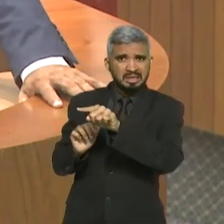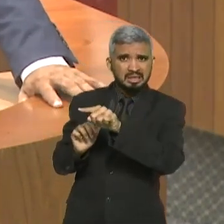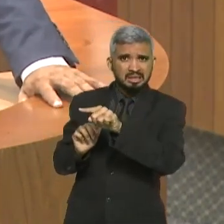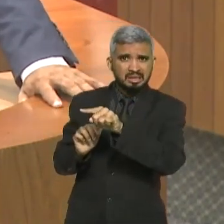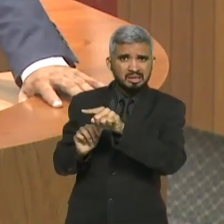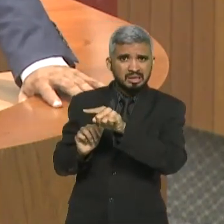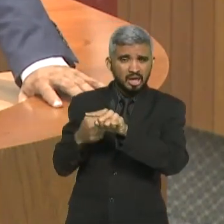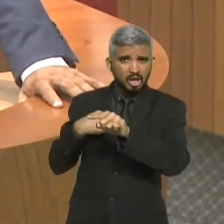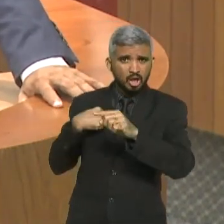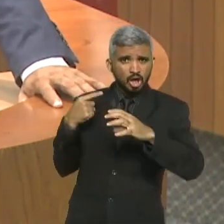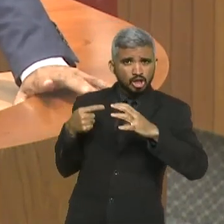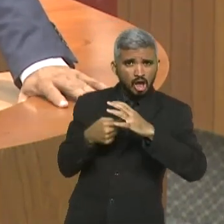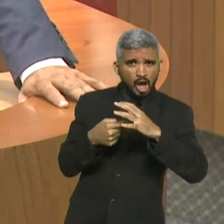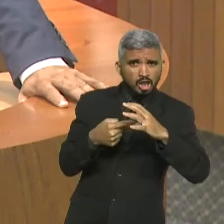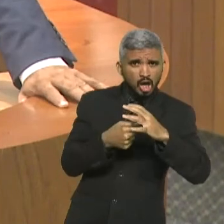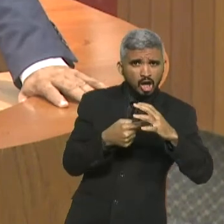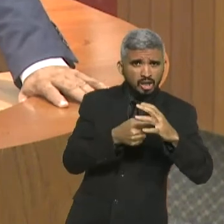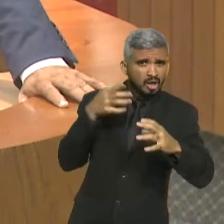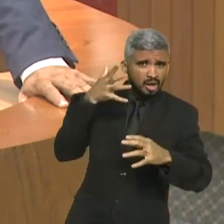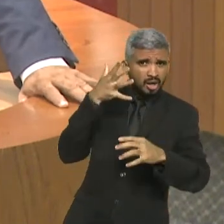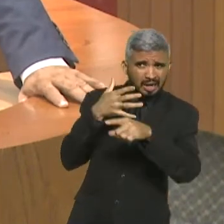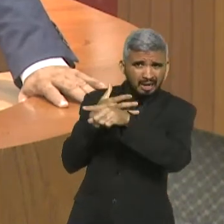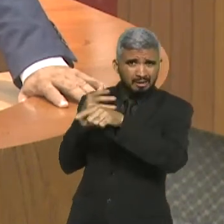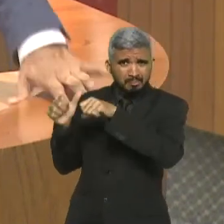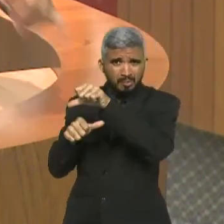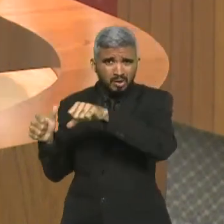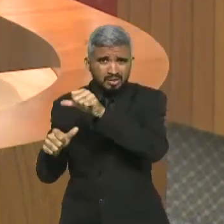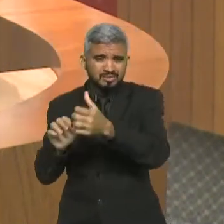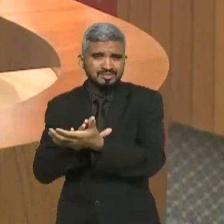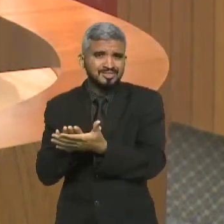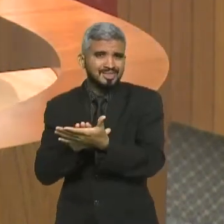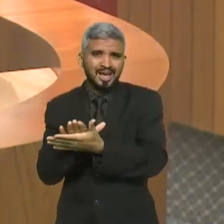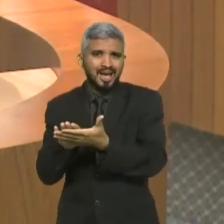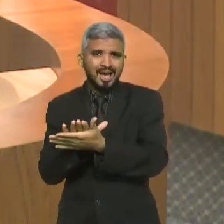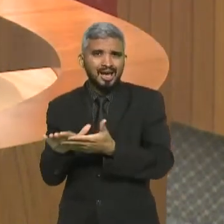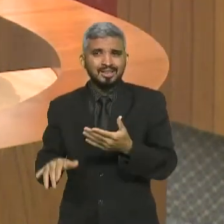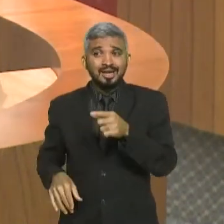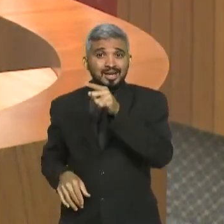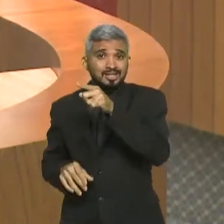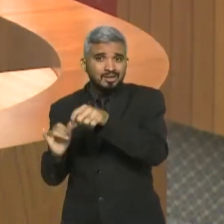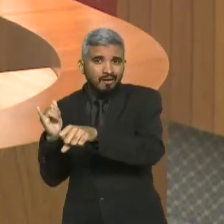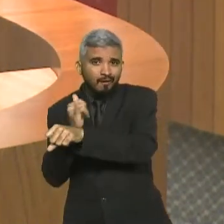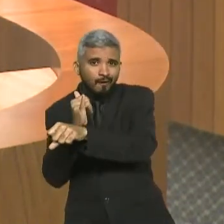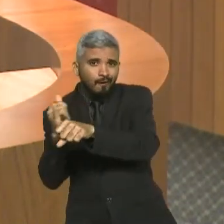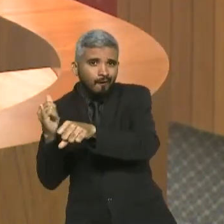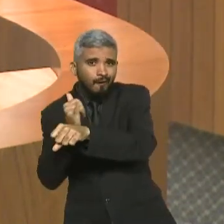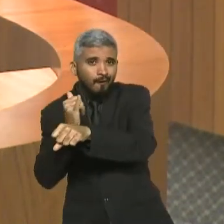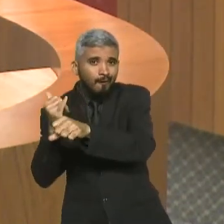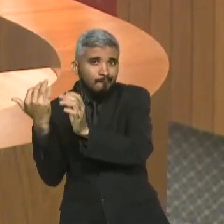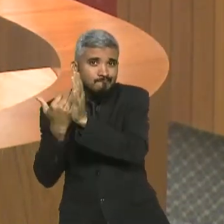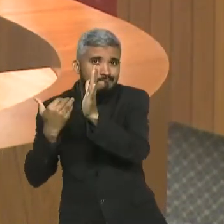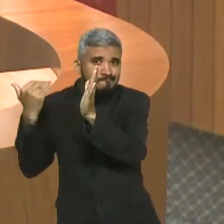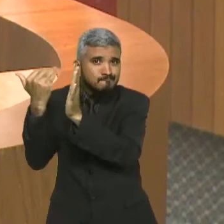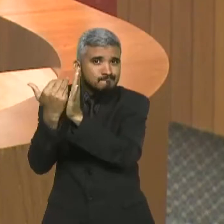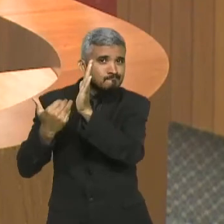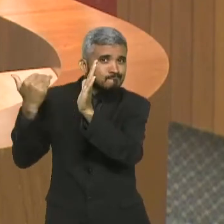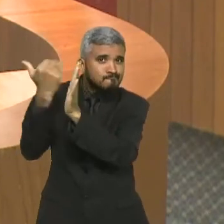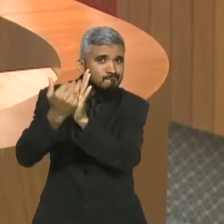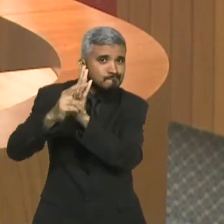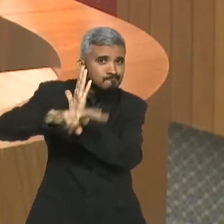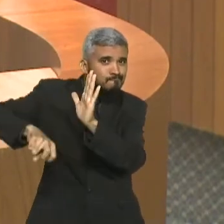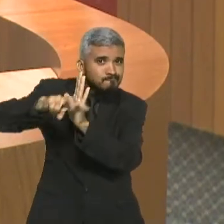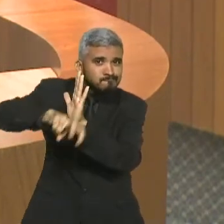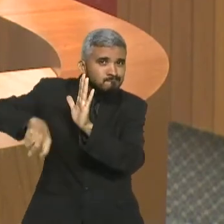corrupção. Só isso. É seletivo fraudulento. É